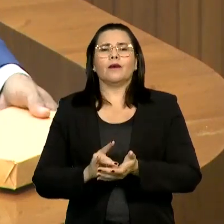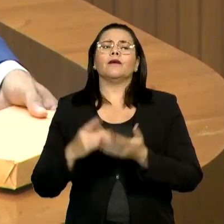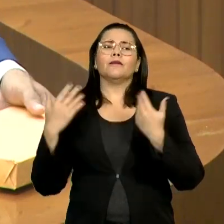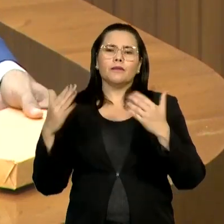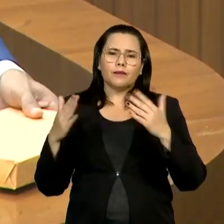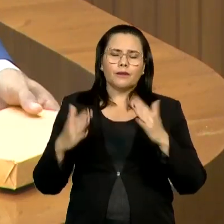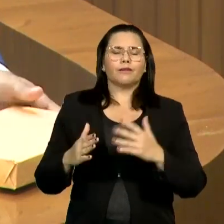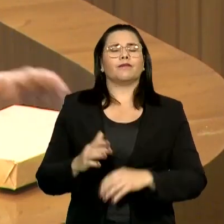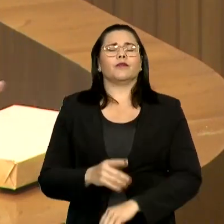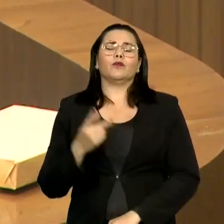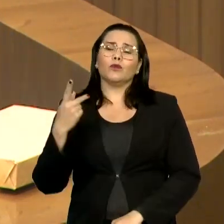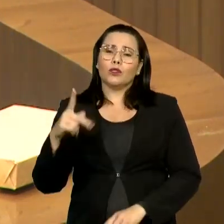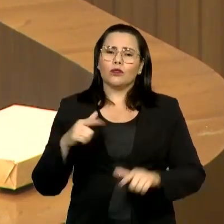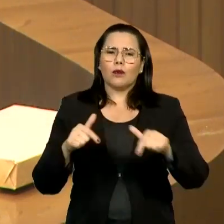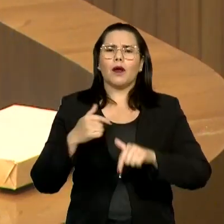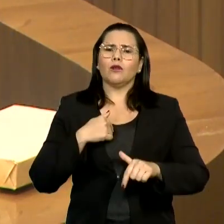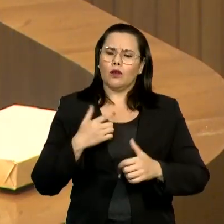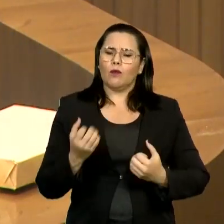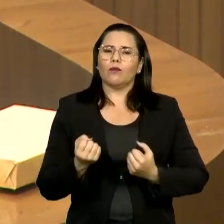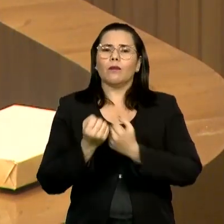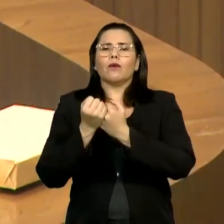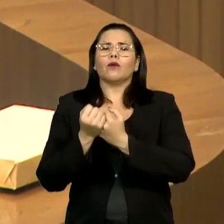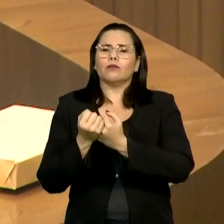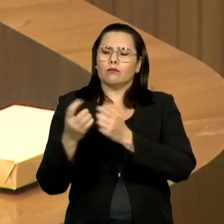trabalho, conto sempre com o nosso apoio.